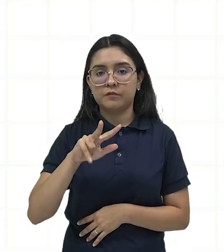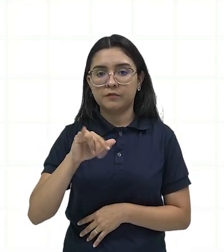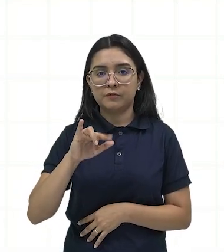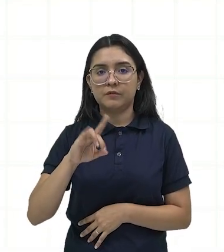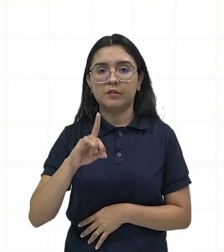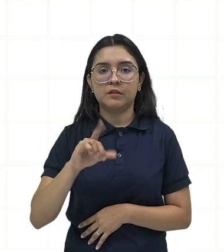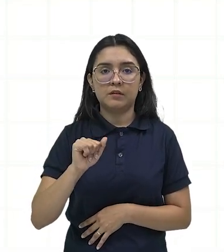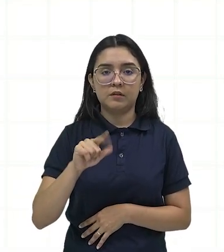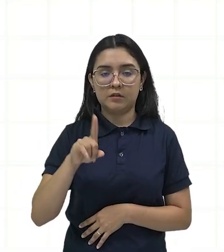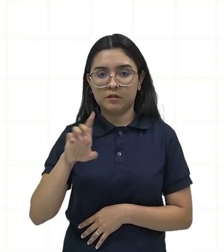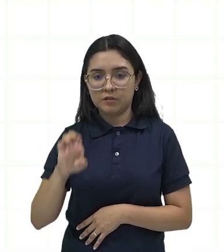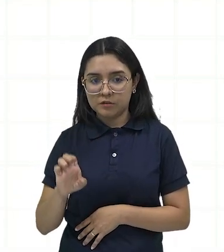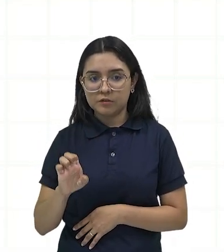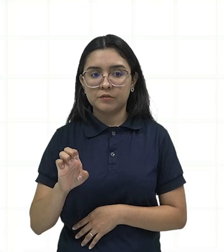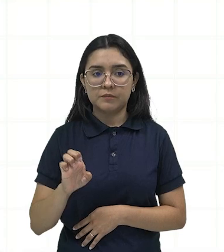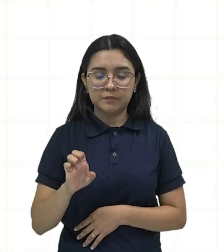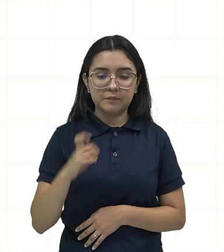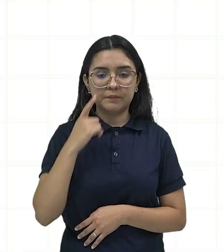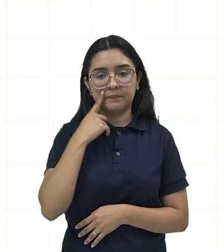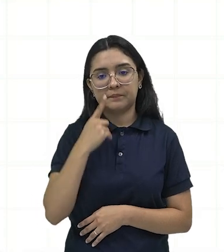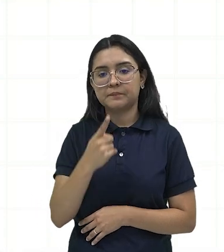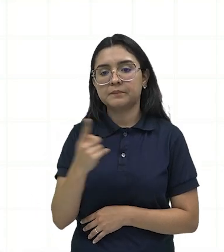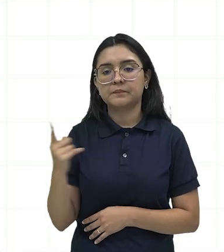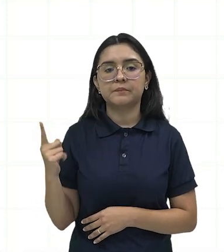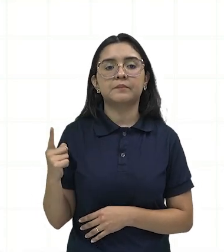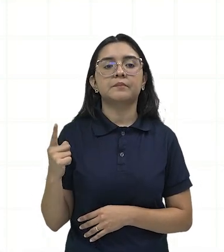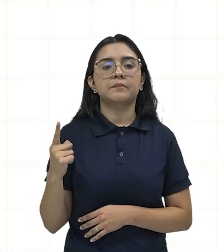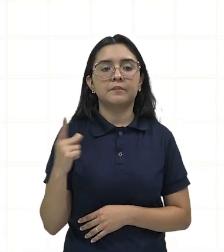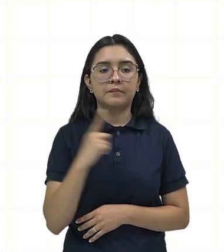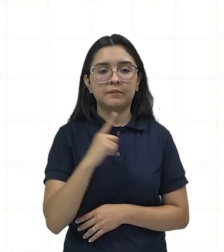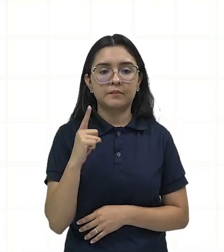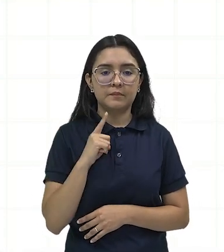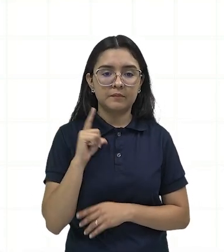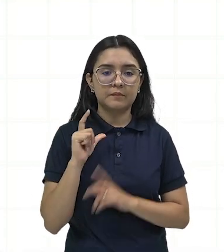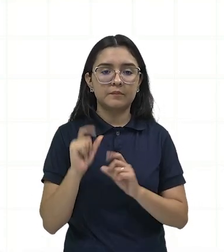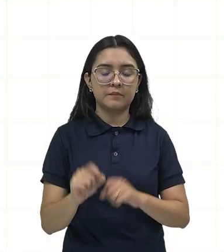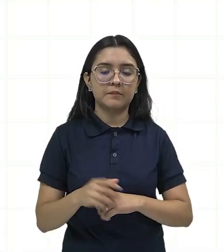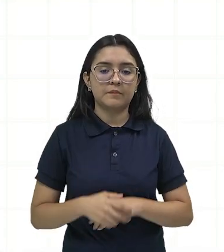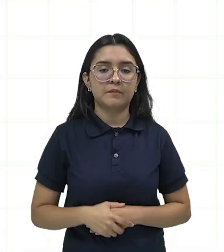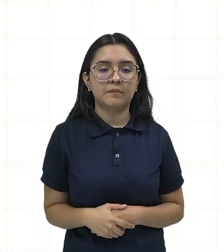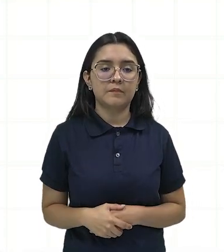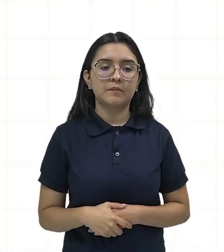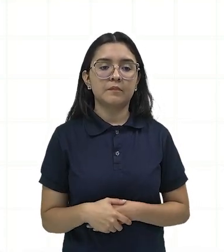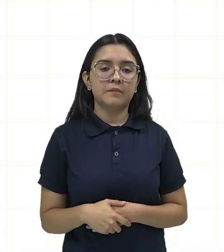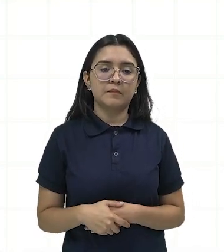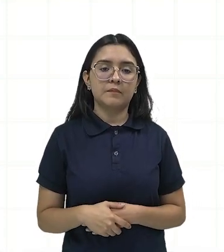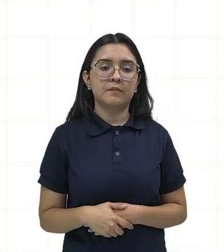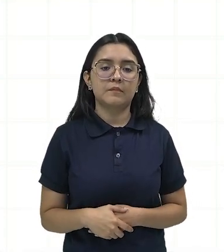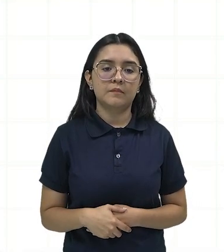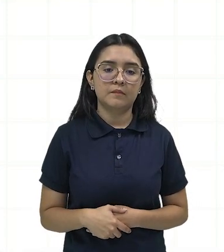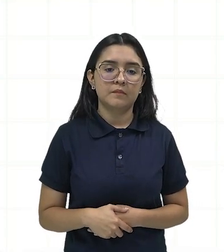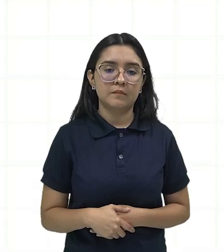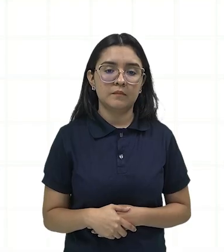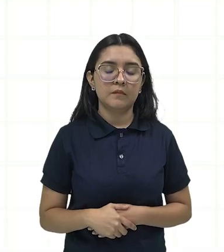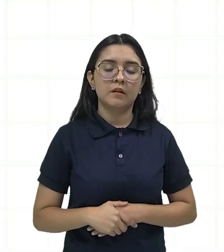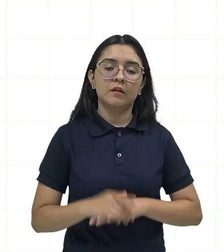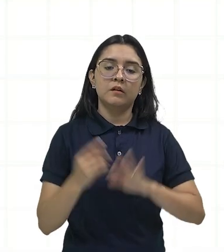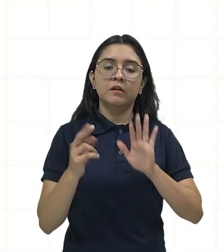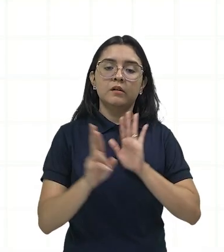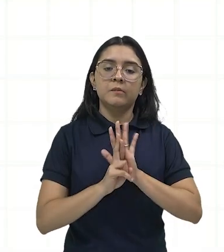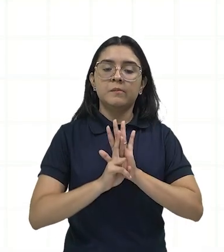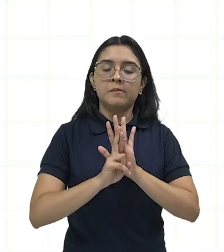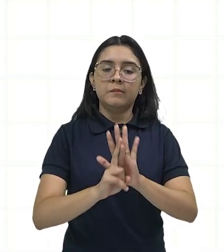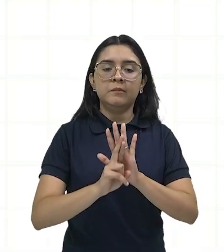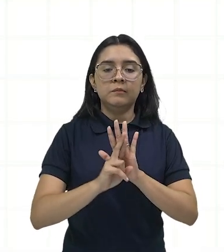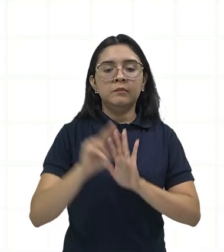além da resistividade, existe a grandeza chamada de condutividade, que ela é